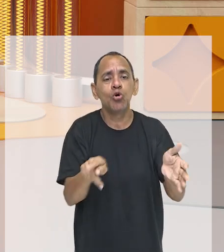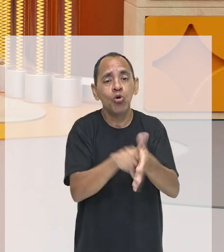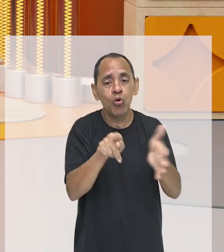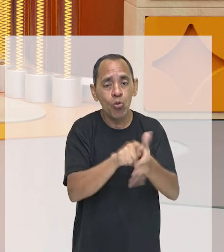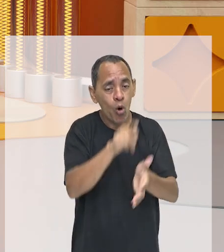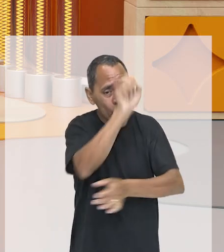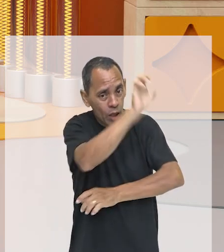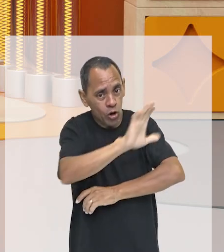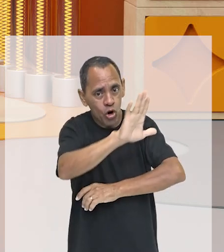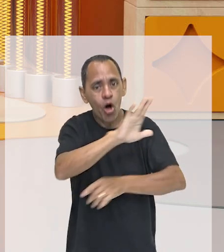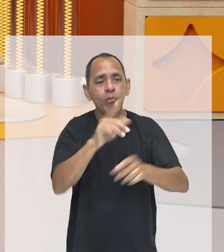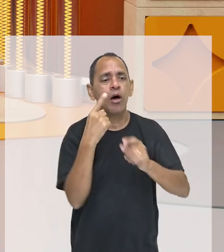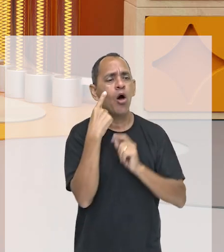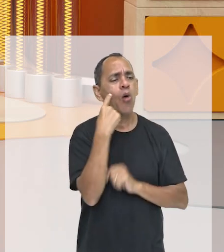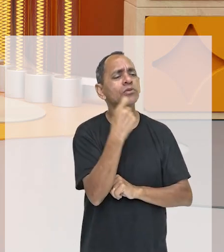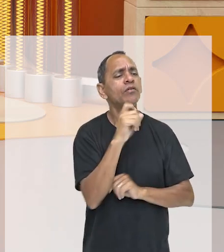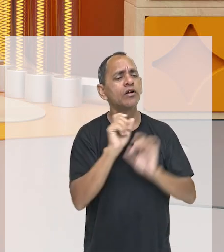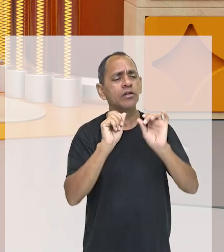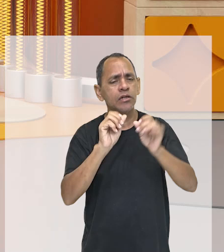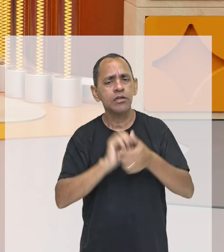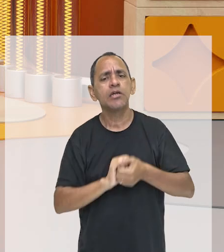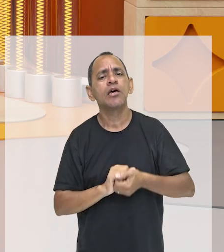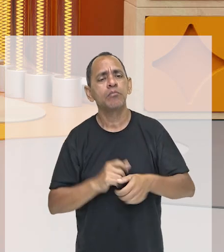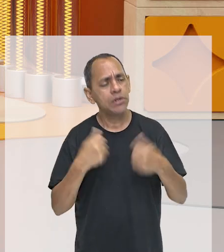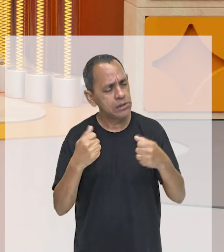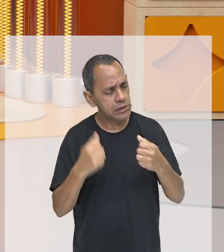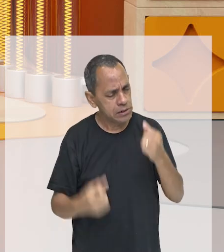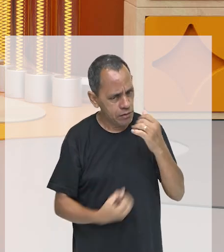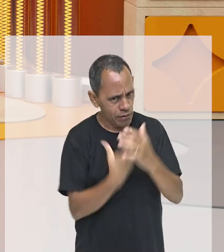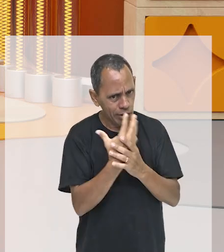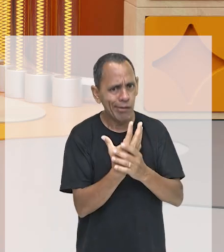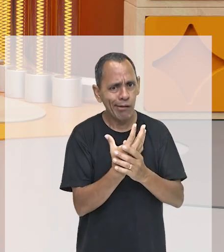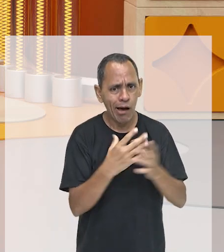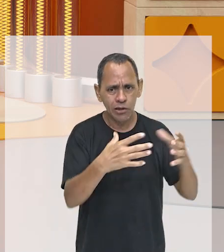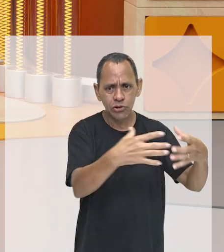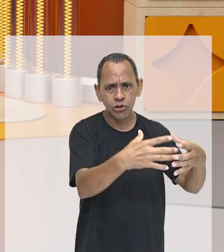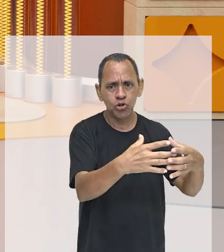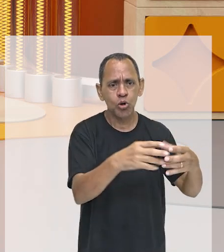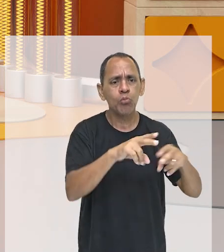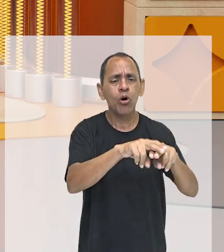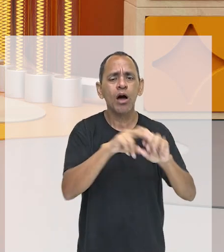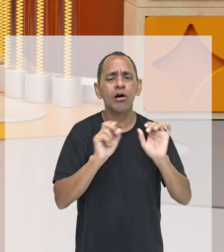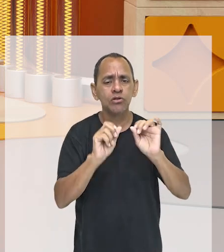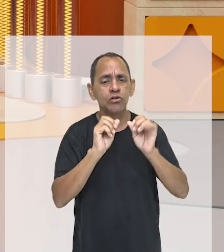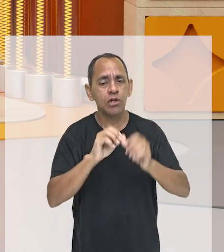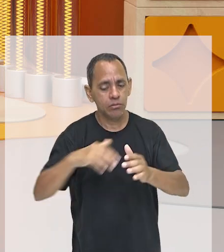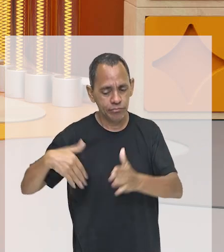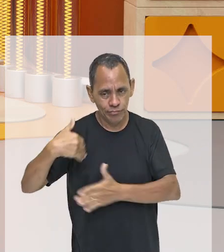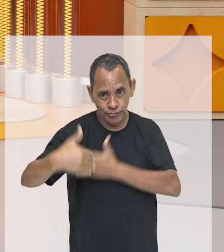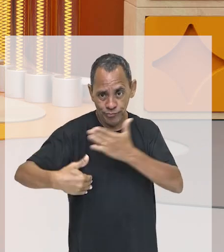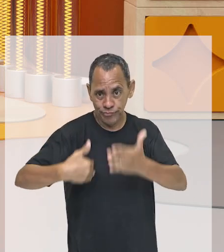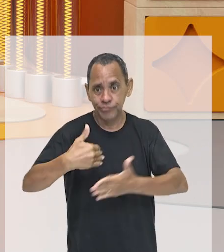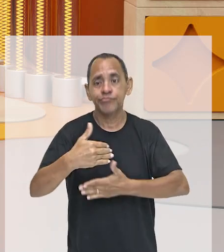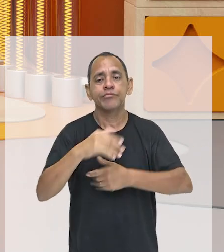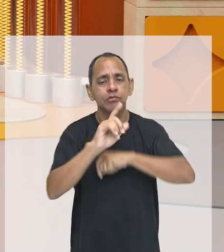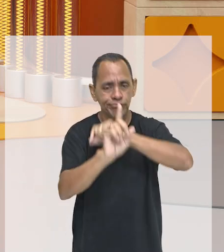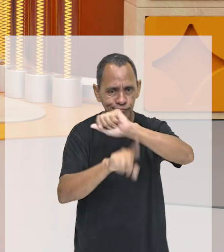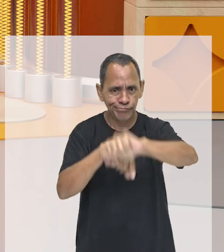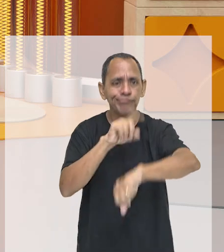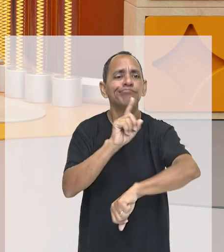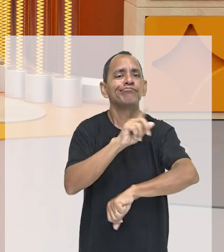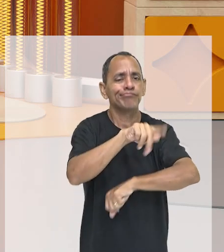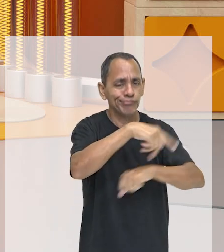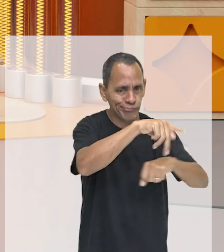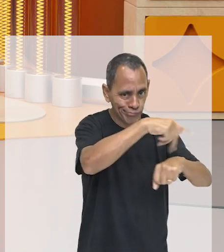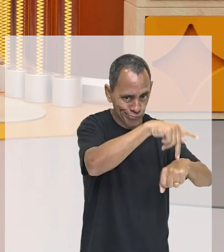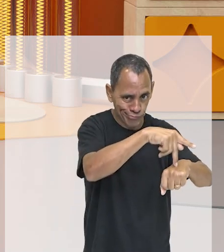eles observaram que era necessário criar este bloco por conta do desenvolvimento desses países e